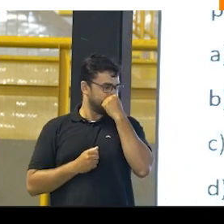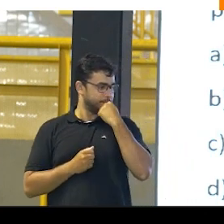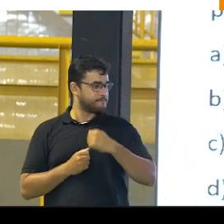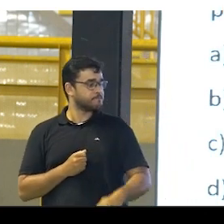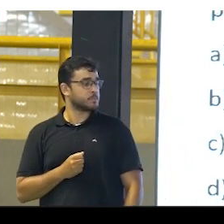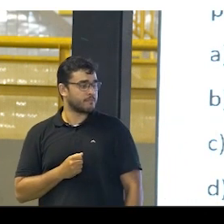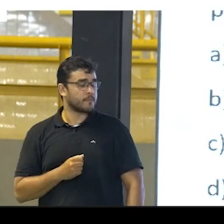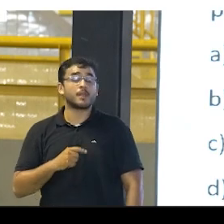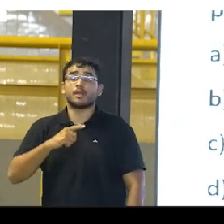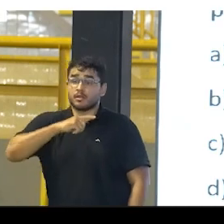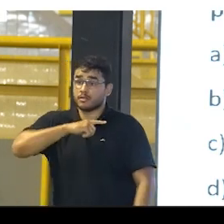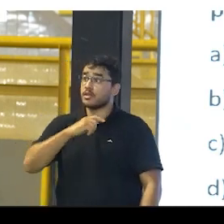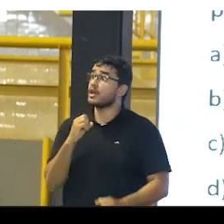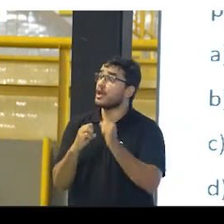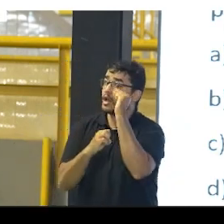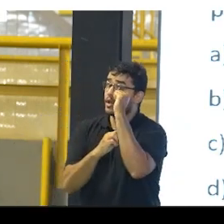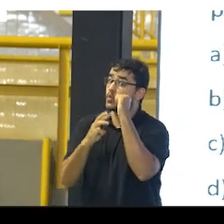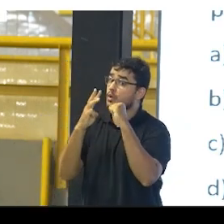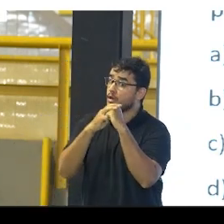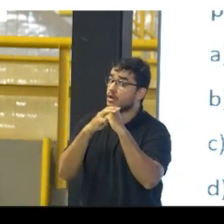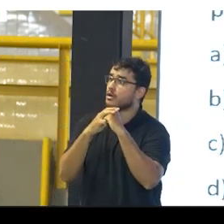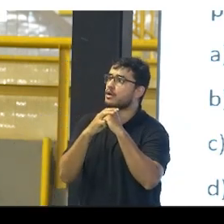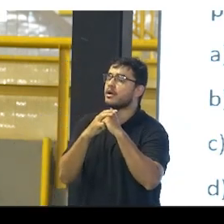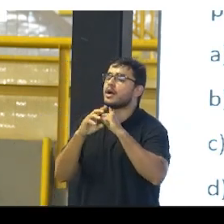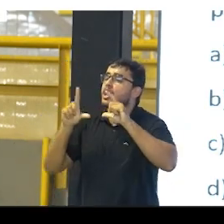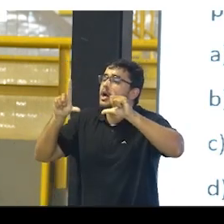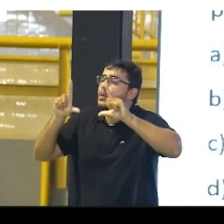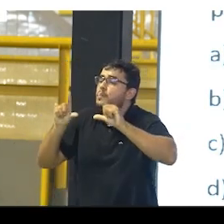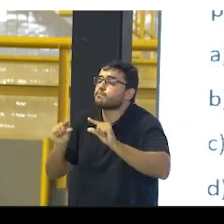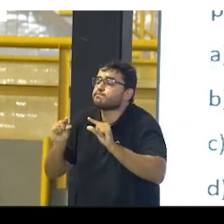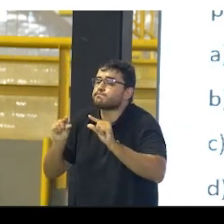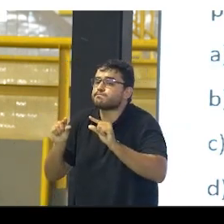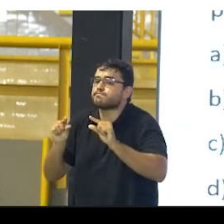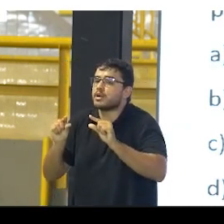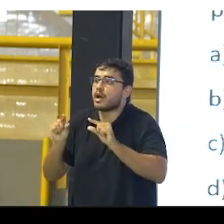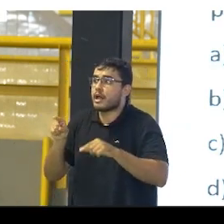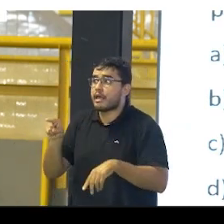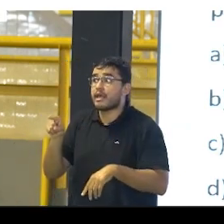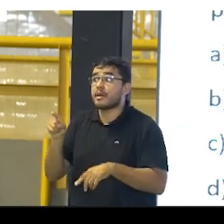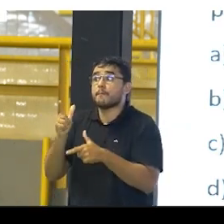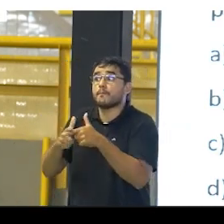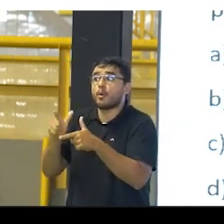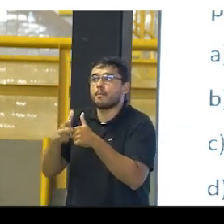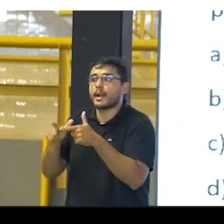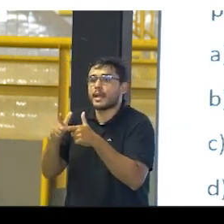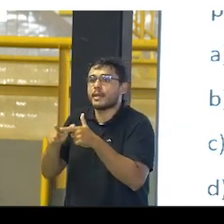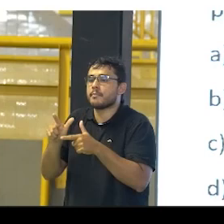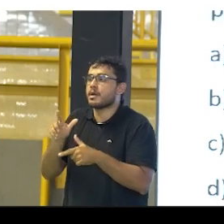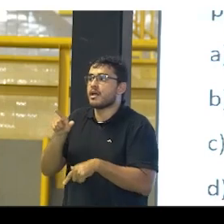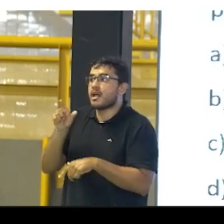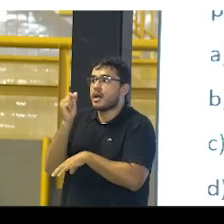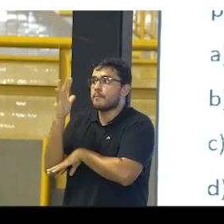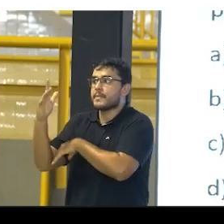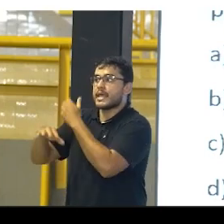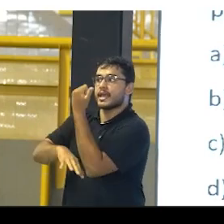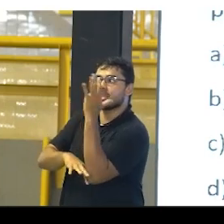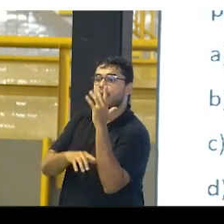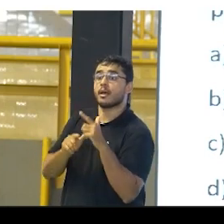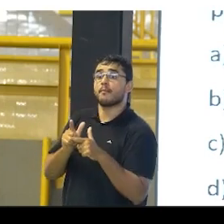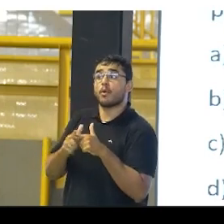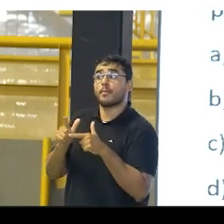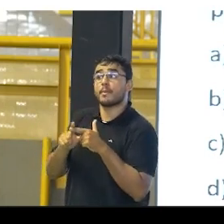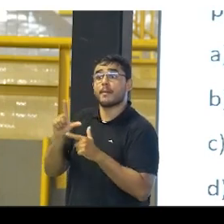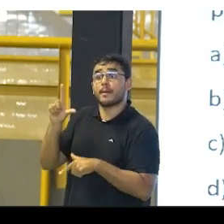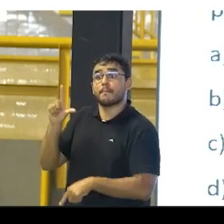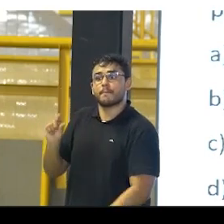Fontes renováveis são aquelas que impactam menos. Lembra sempre disso. Por isso que descarte a letra